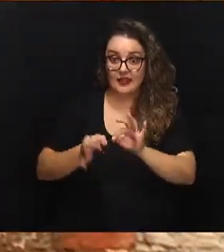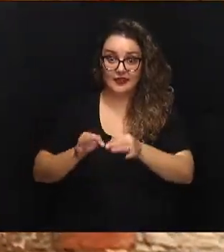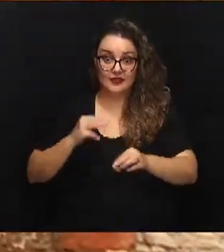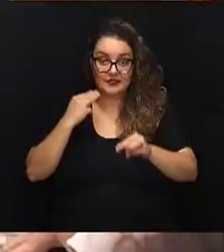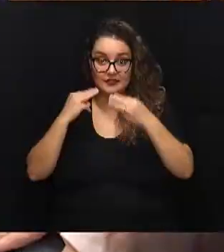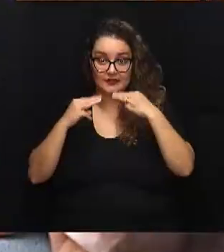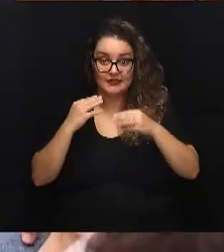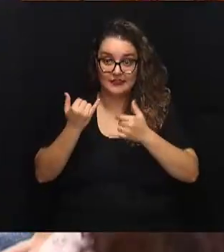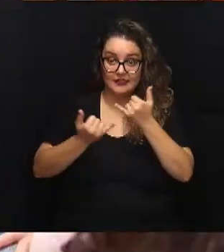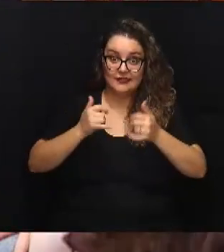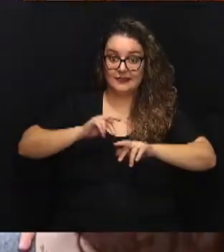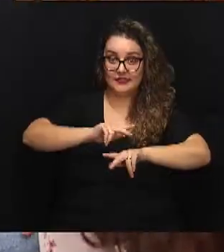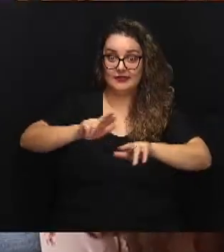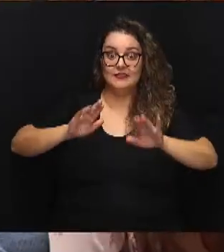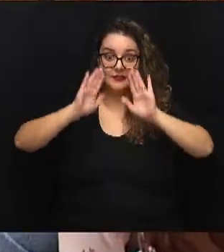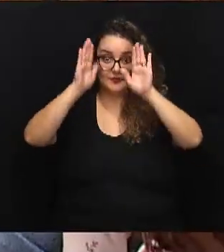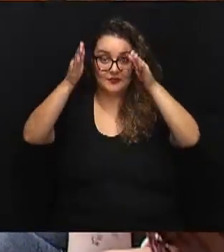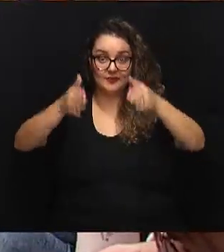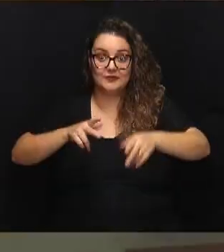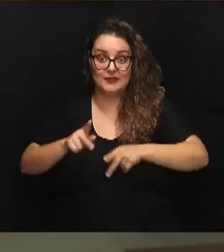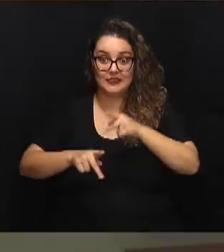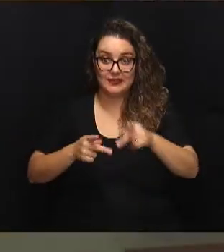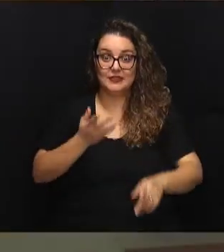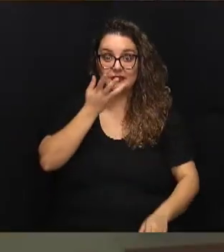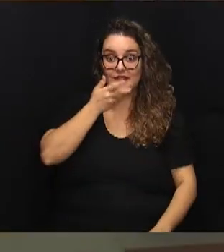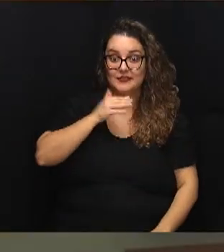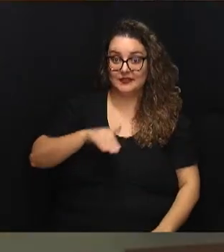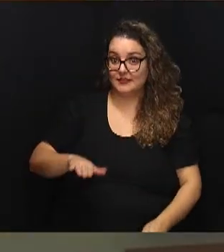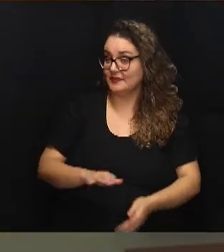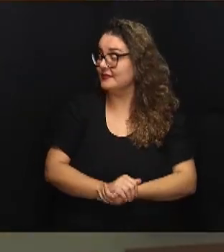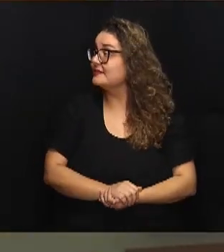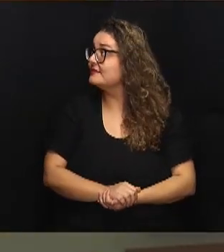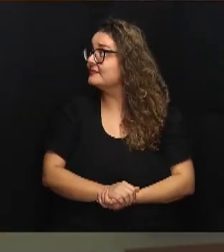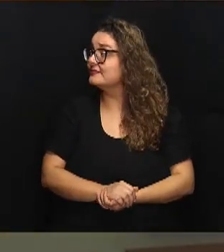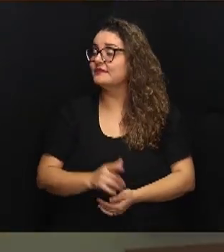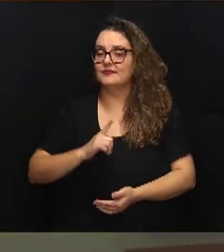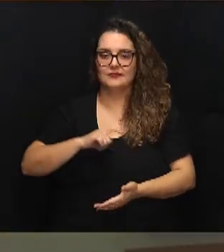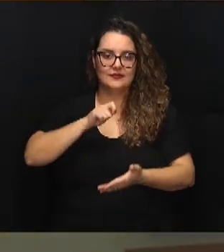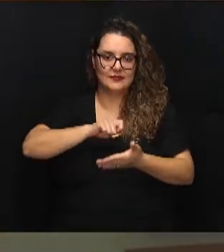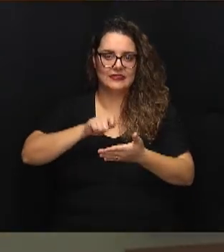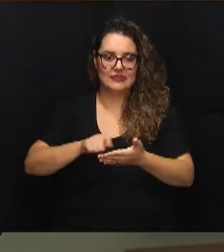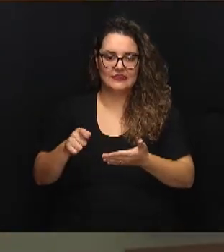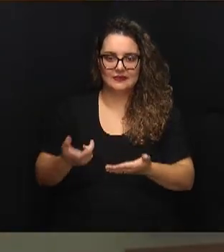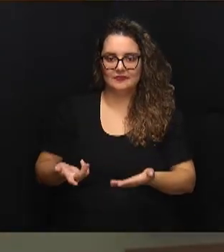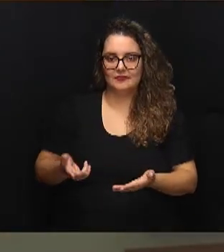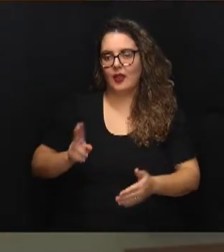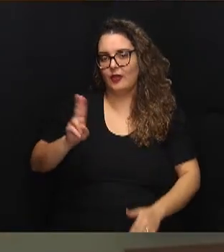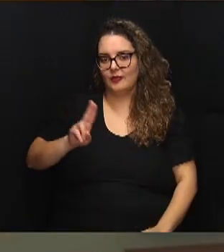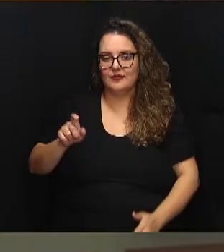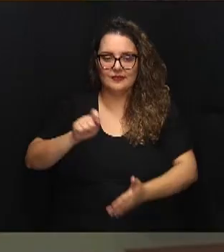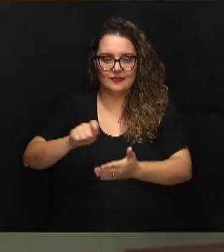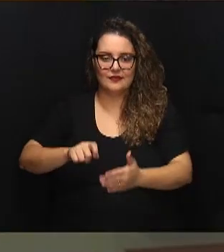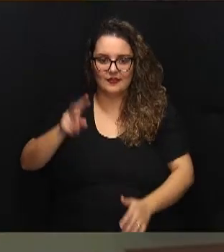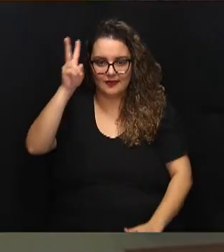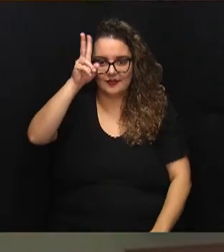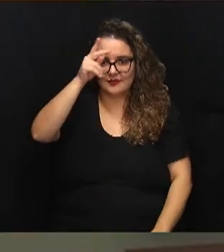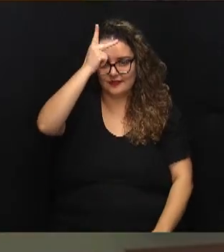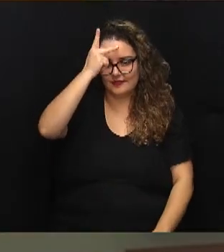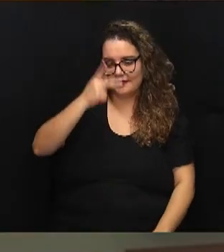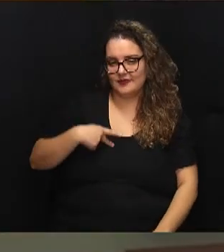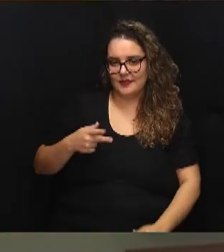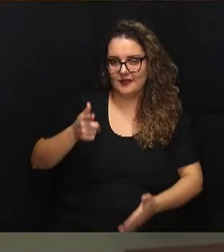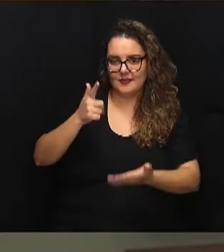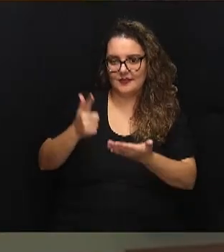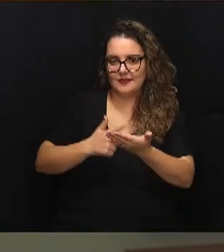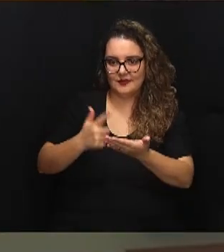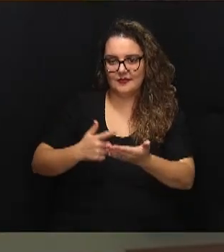e brincadeiras voltadas para o público infantil. A gente vai ter autores autografando, né? Então ele mesmo contando o seu próprio livro, a sua própria